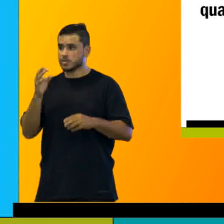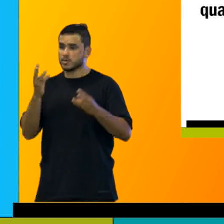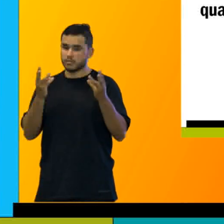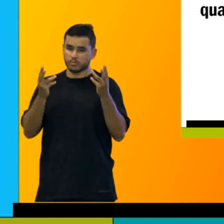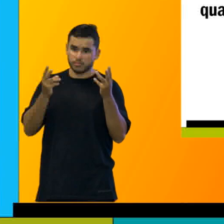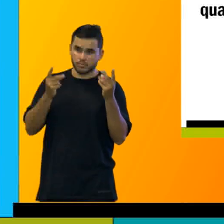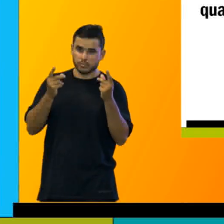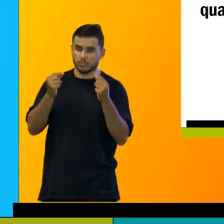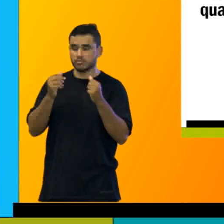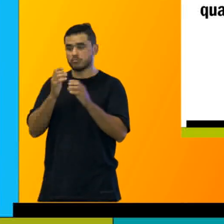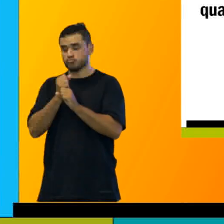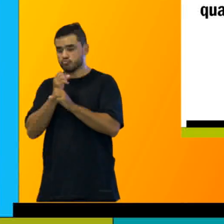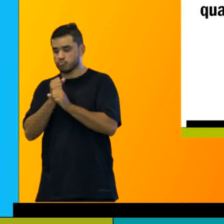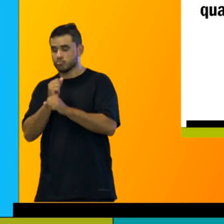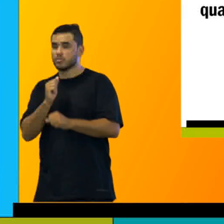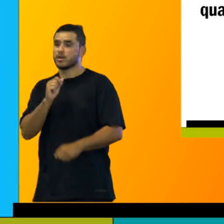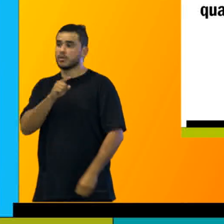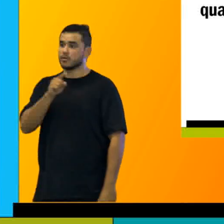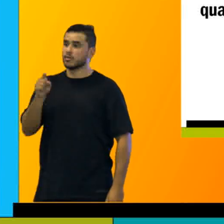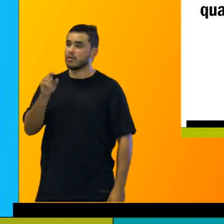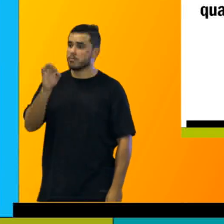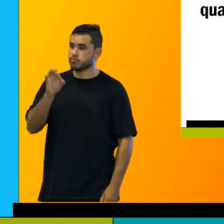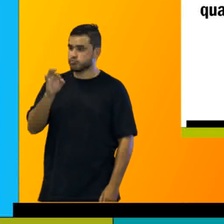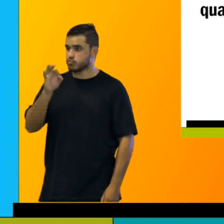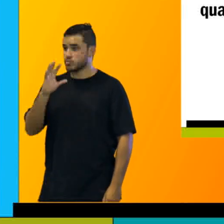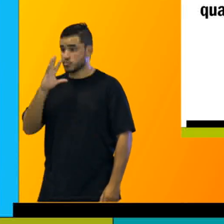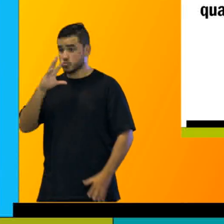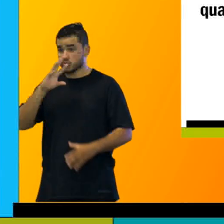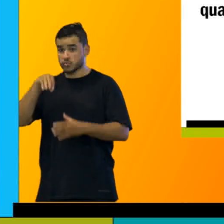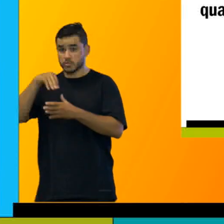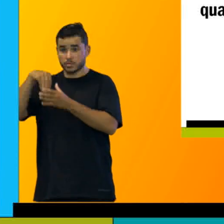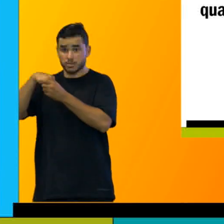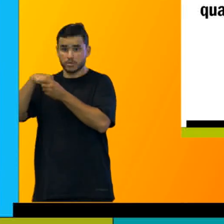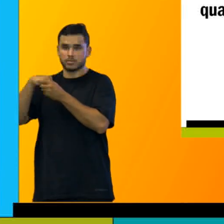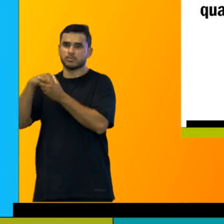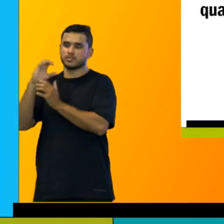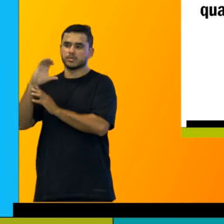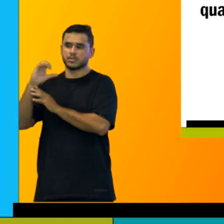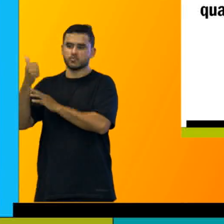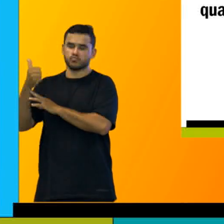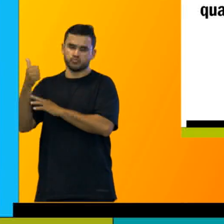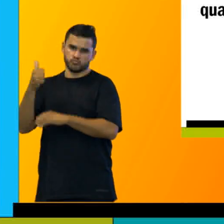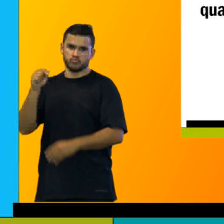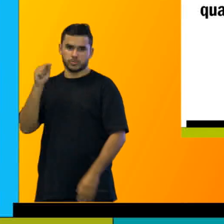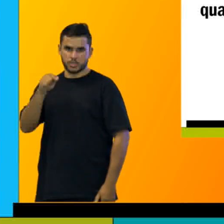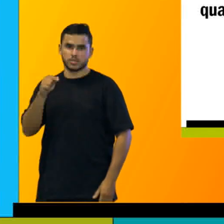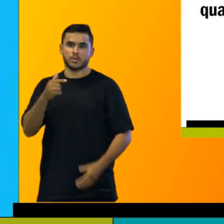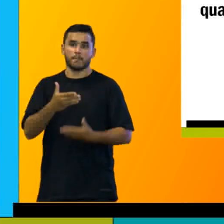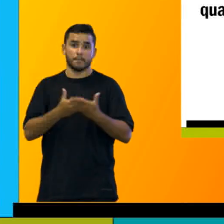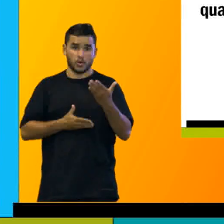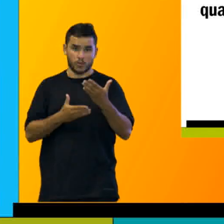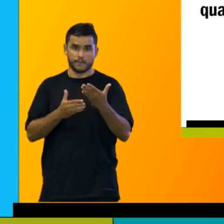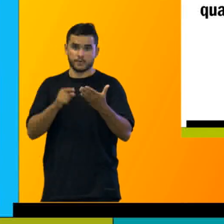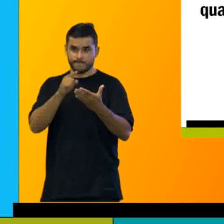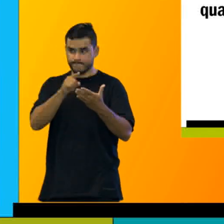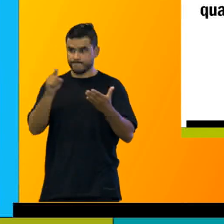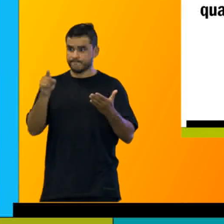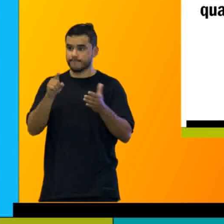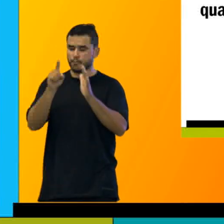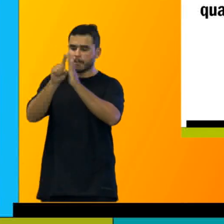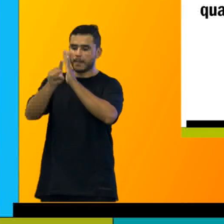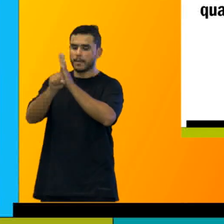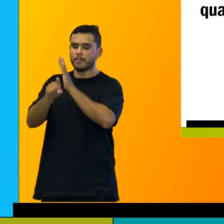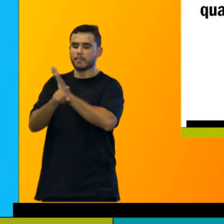o arranjo, a permutação. Tudo dentro da competência 1, tá, galera? E isso sempre tem aí, das 45 questões, eu